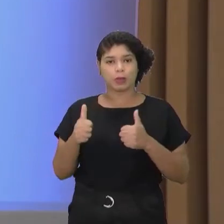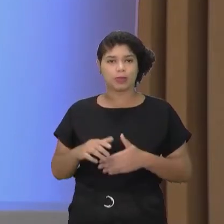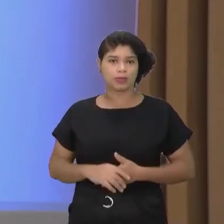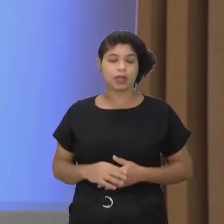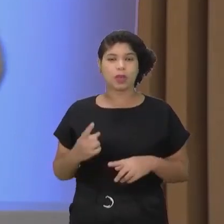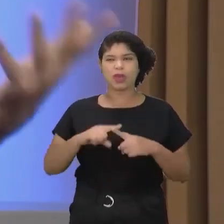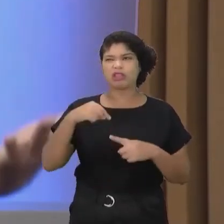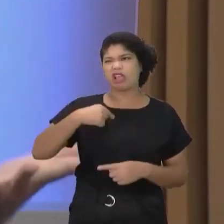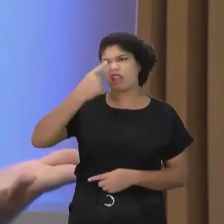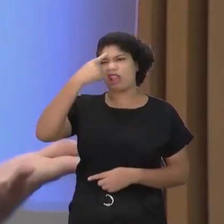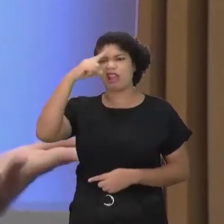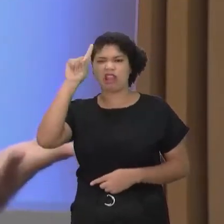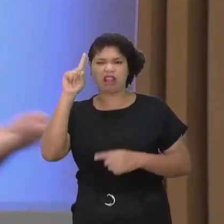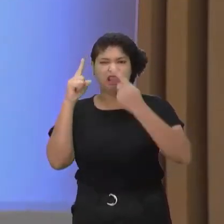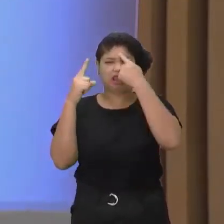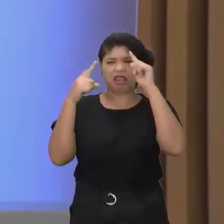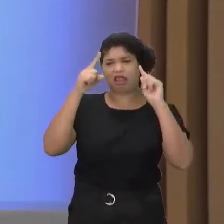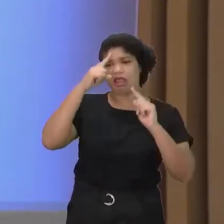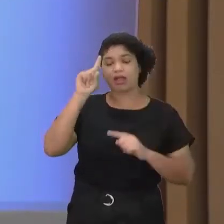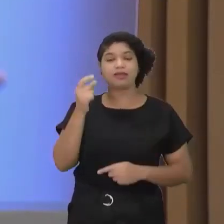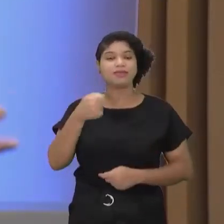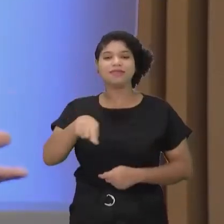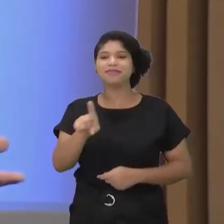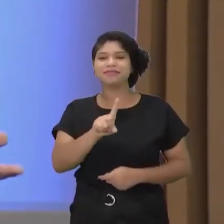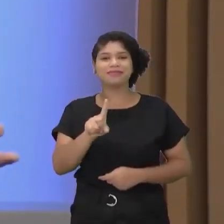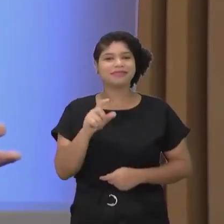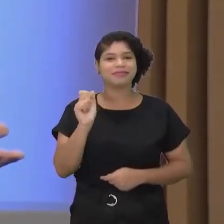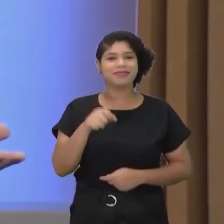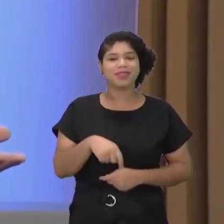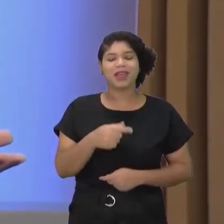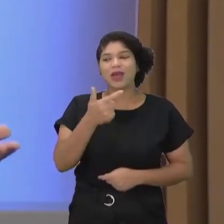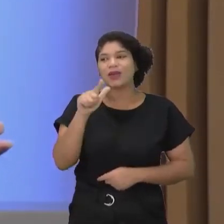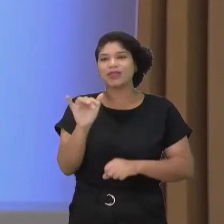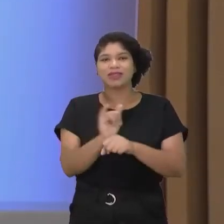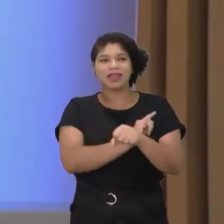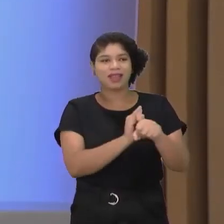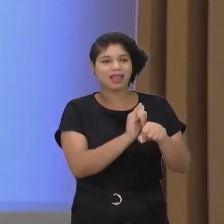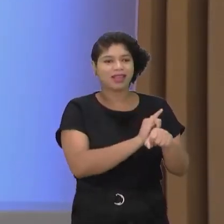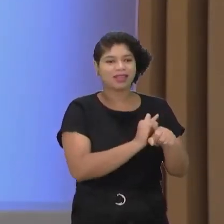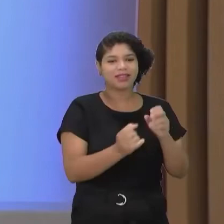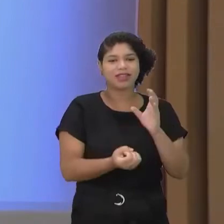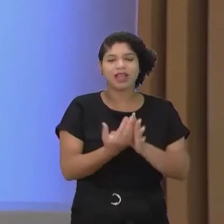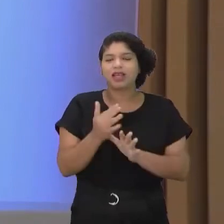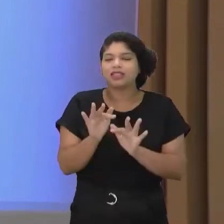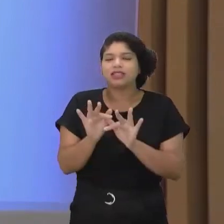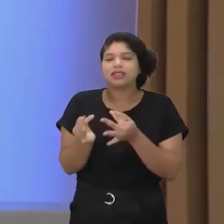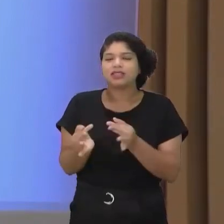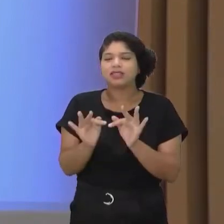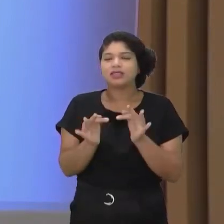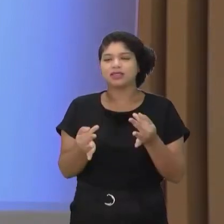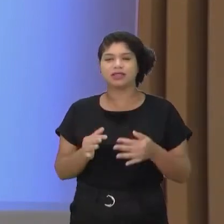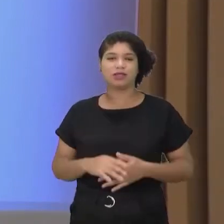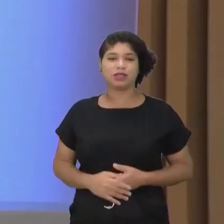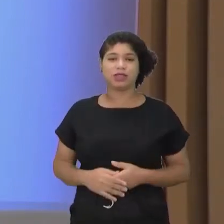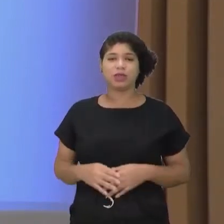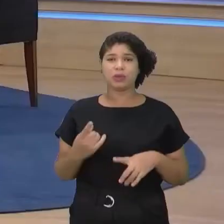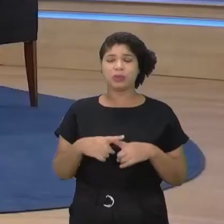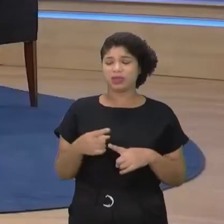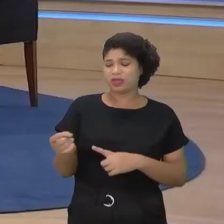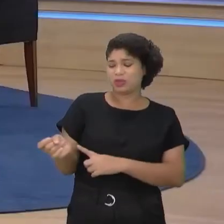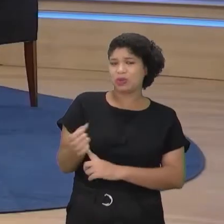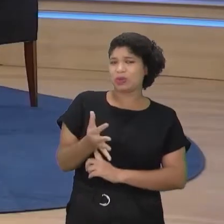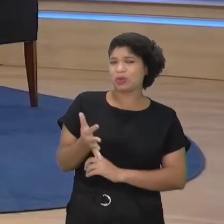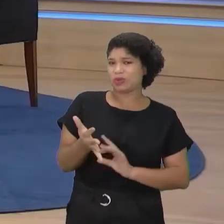precisa inventar a roda para que a gente mude realmente as coisas, né? Porque esse novo que não tem base